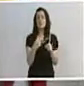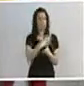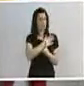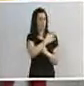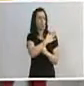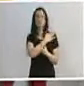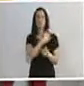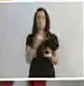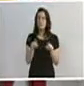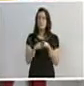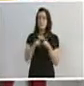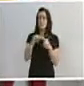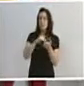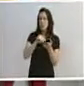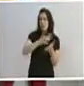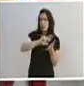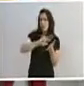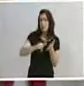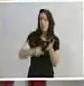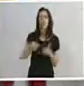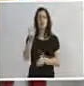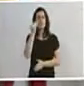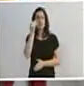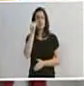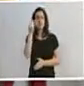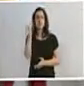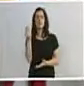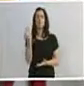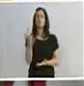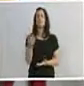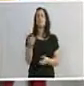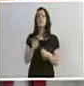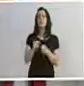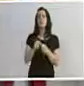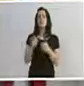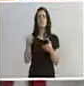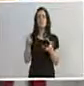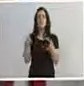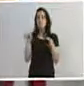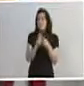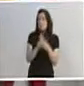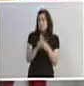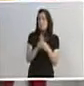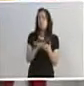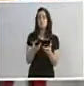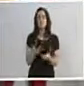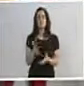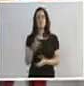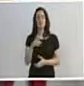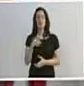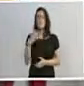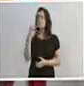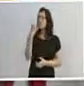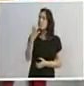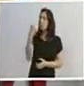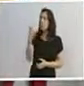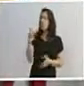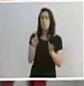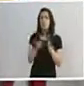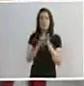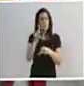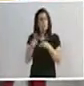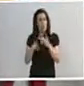pelo seu secretariado, e a procura da implementação delas em atender as suas reivindicações, que são reivindicações do nosso povo,